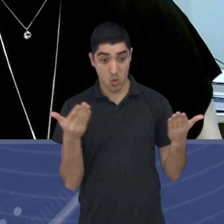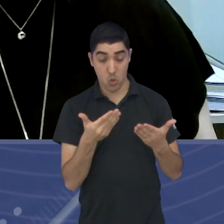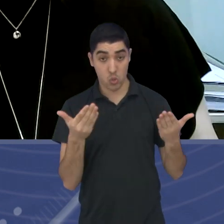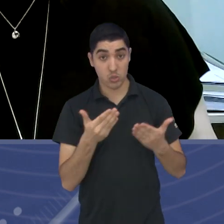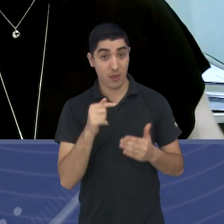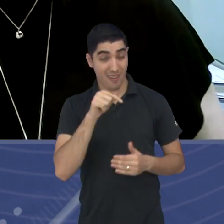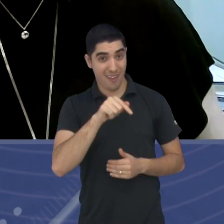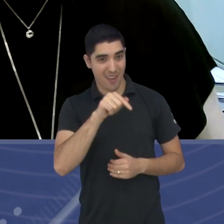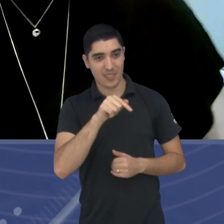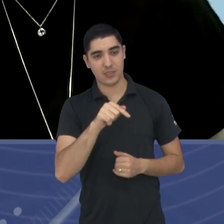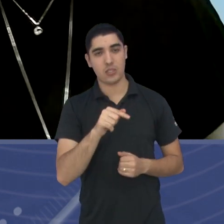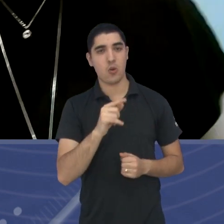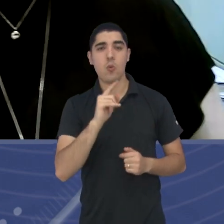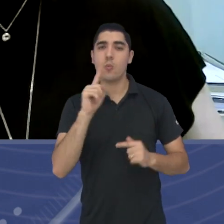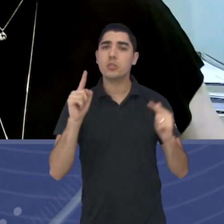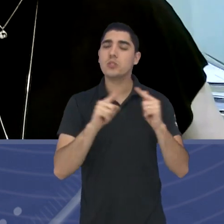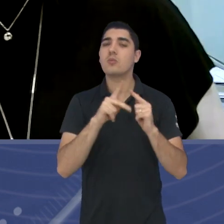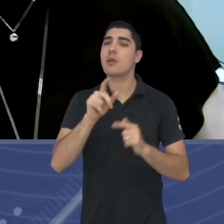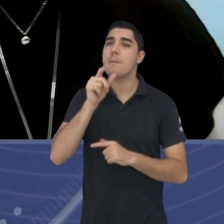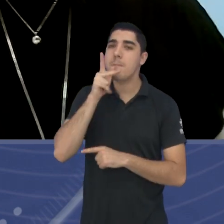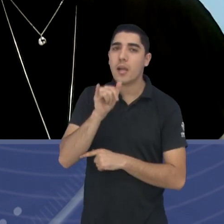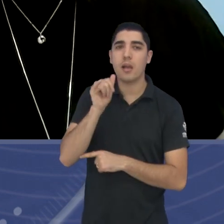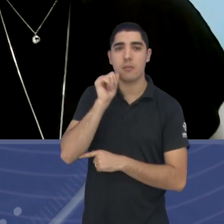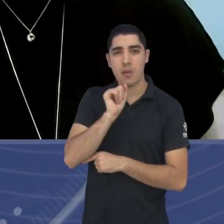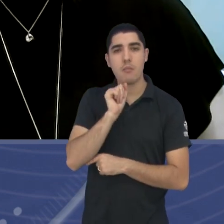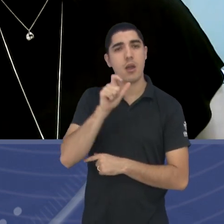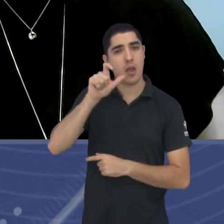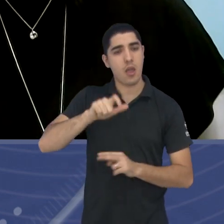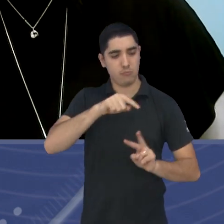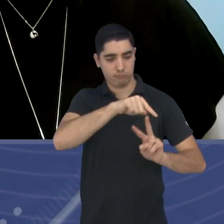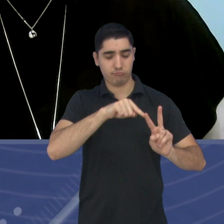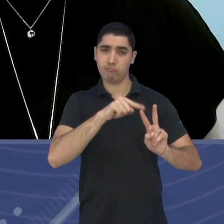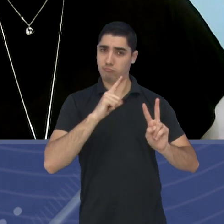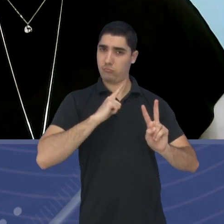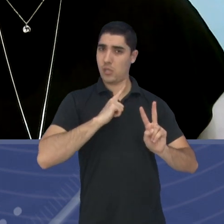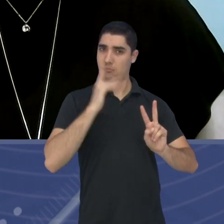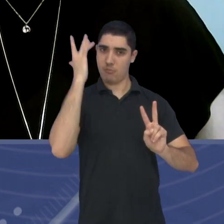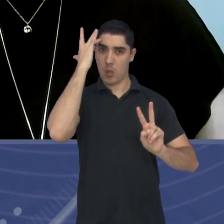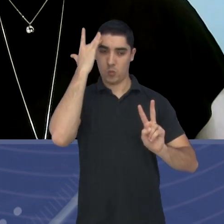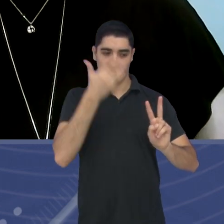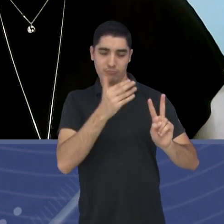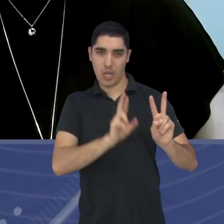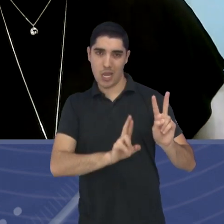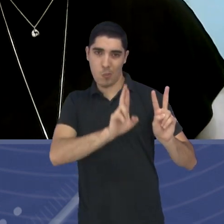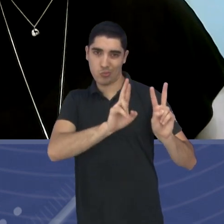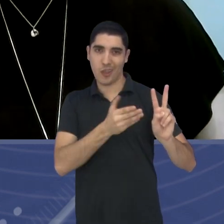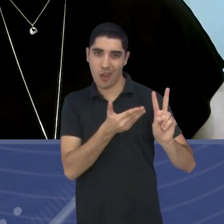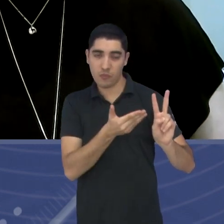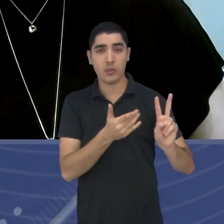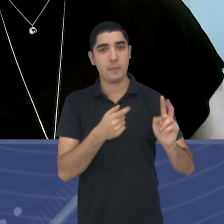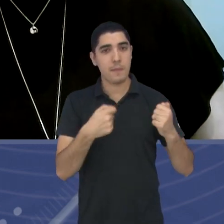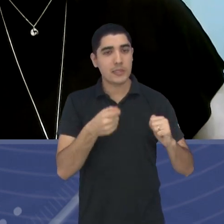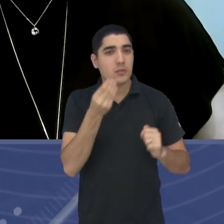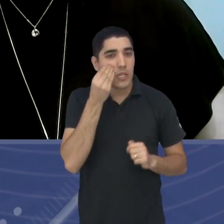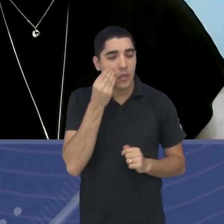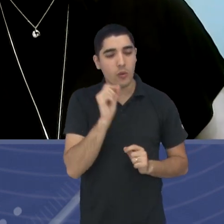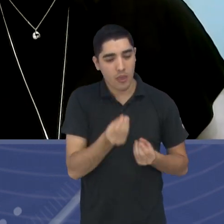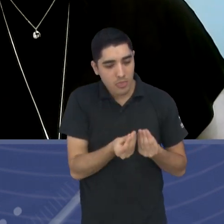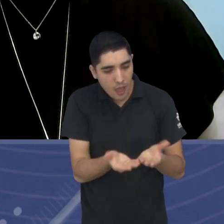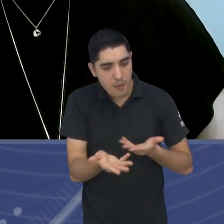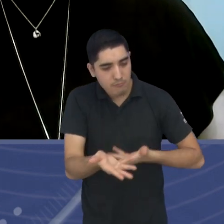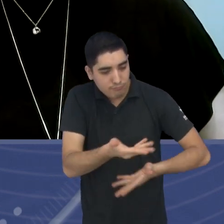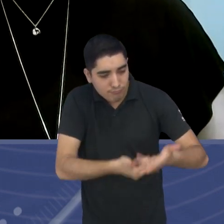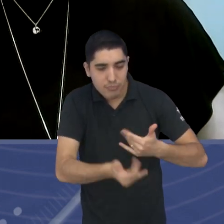ideia, os pais, como os maduros dessa relação, eles têm, claro, de propor, seja brincadeiras,